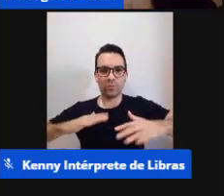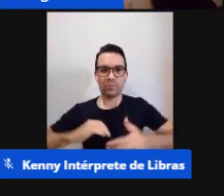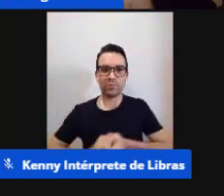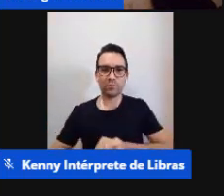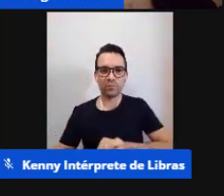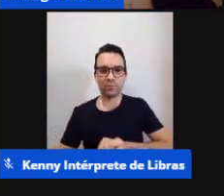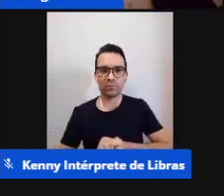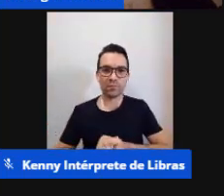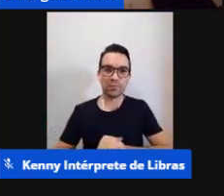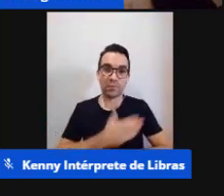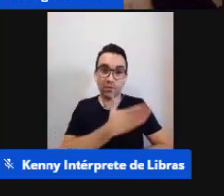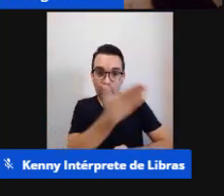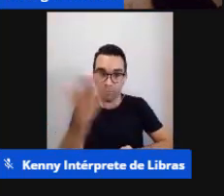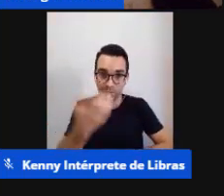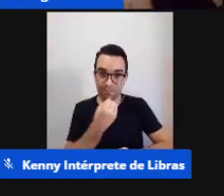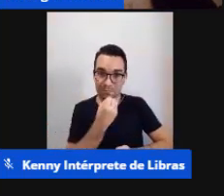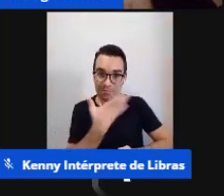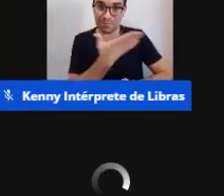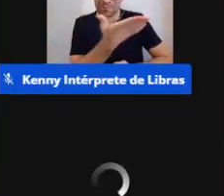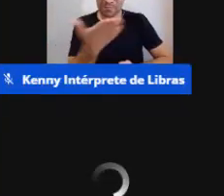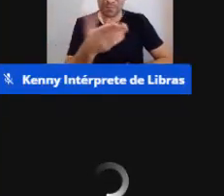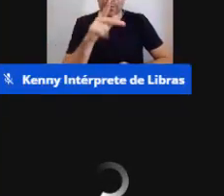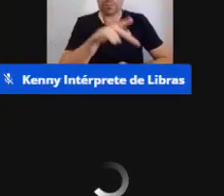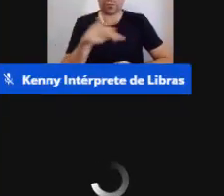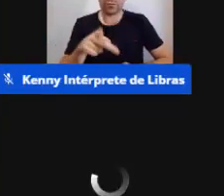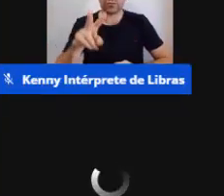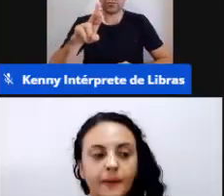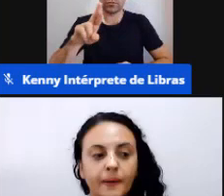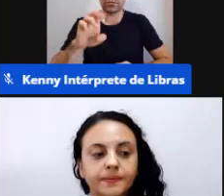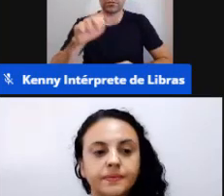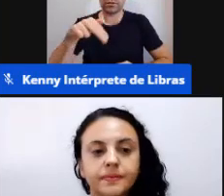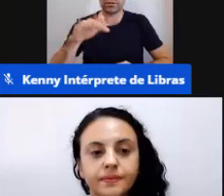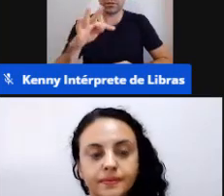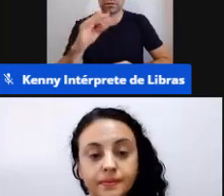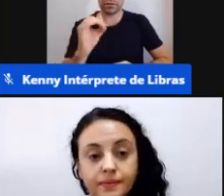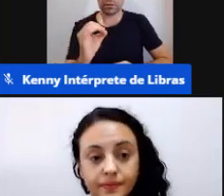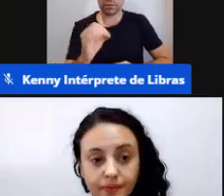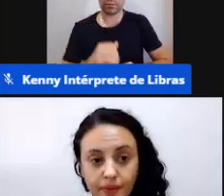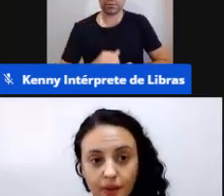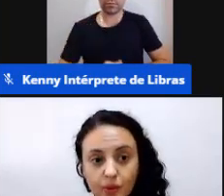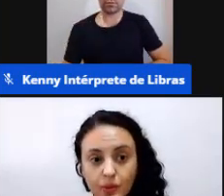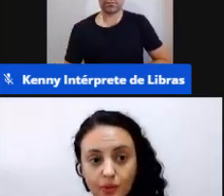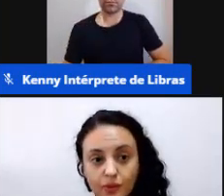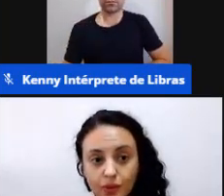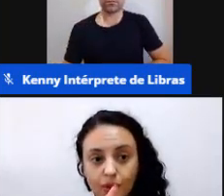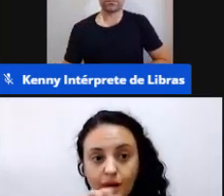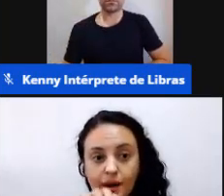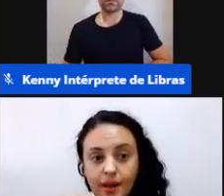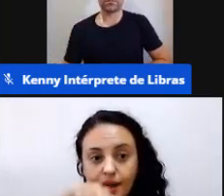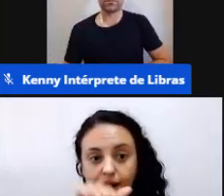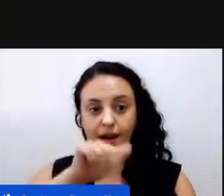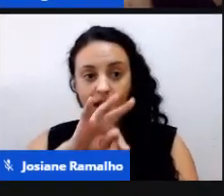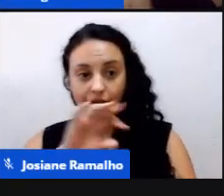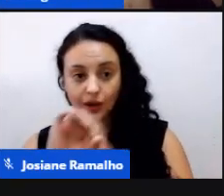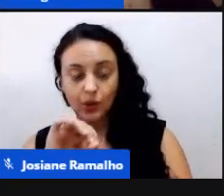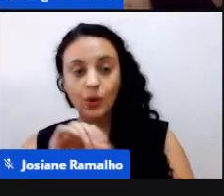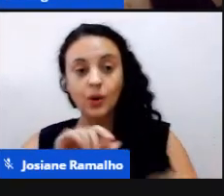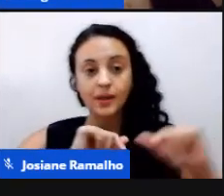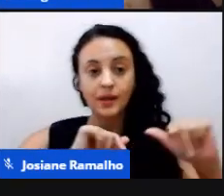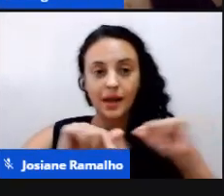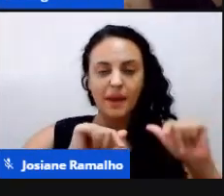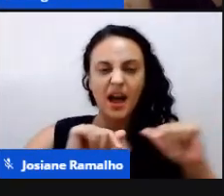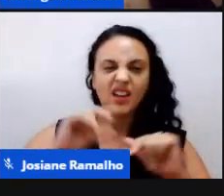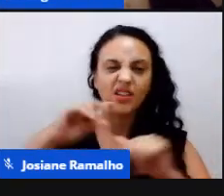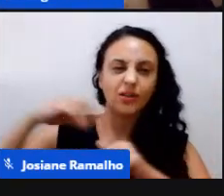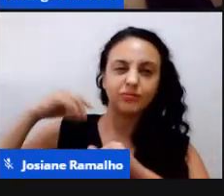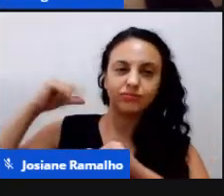Olá pessoal, tudo bem? Eu sou o professor Renato, estou na educação infantil desde 2014, sou da primeira leva